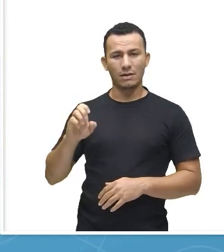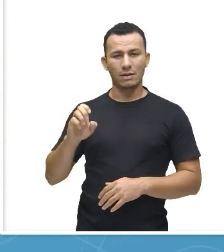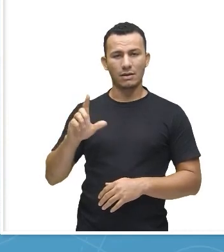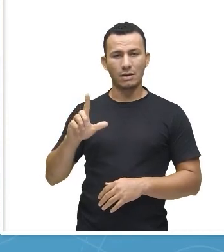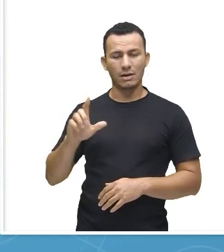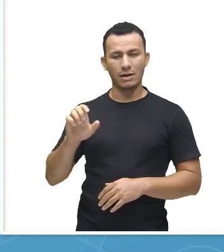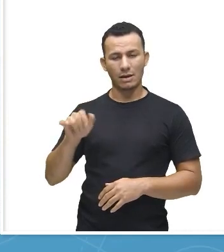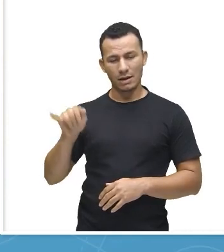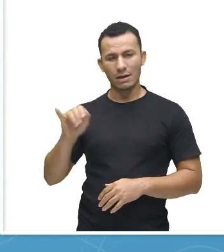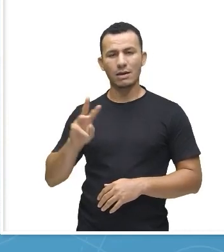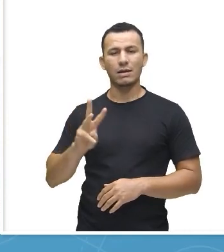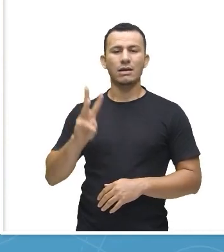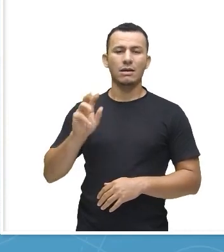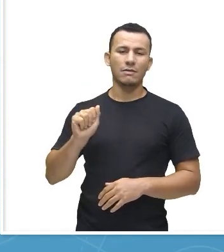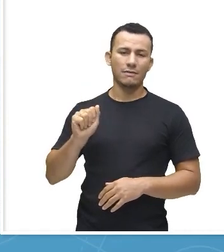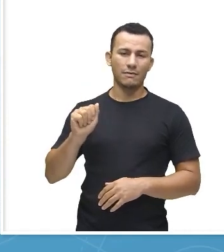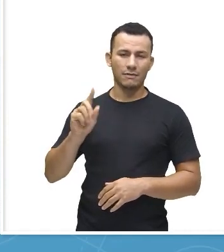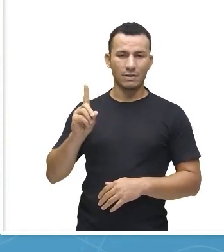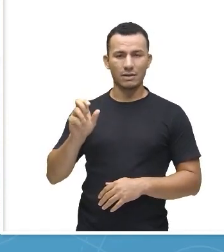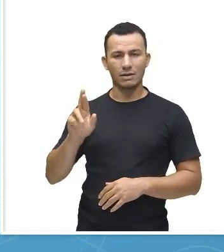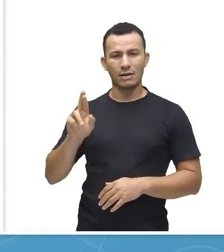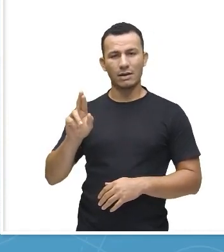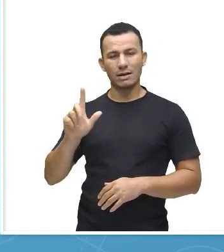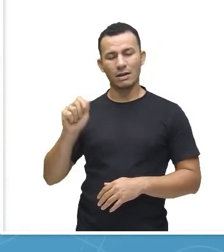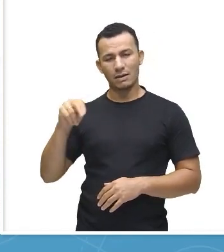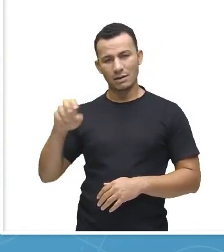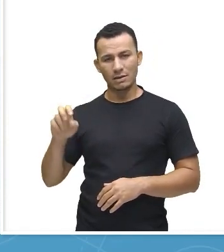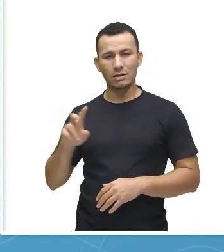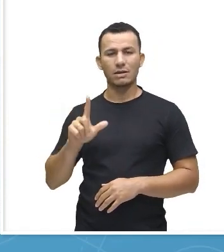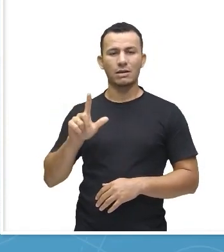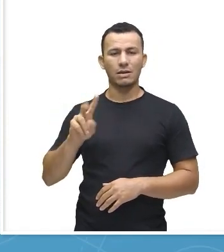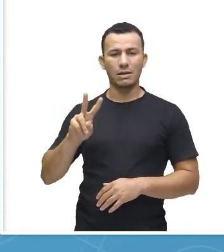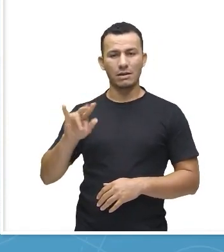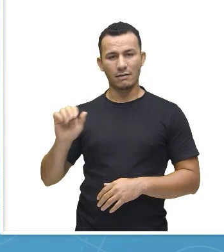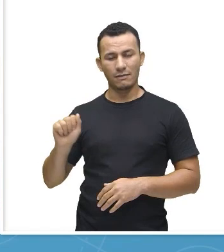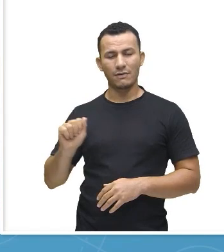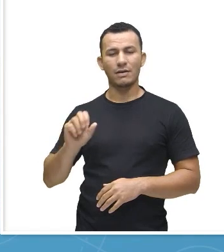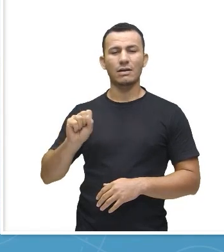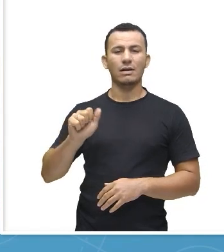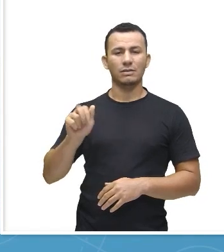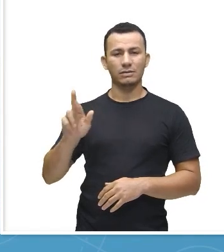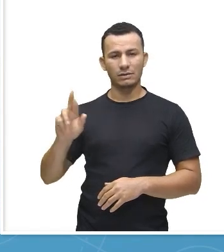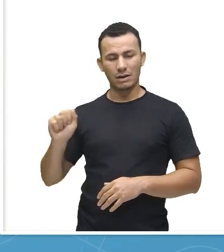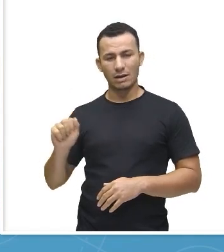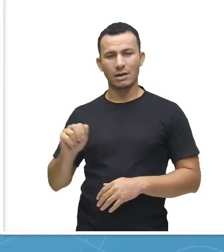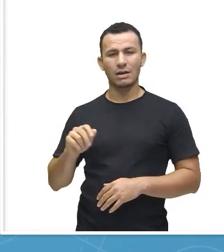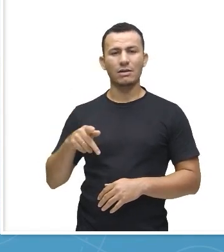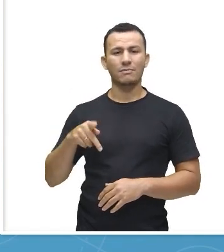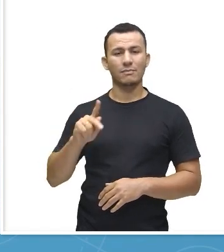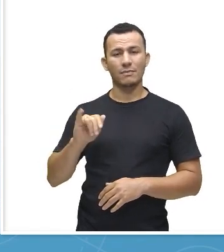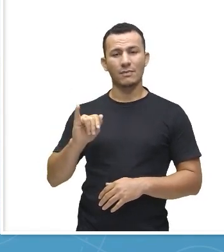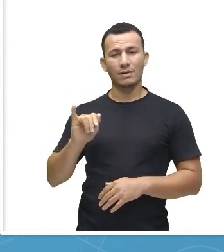Vanderlane, Luiz Pereira, Lívia, a Sara, a Kimberly,